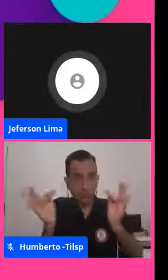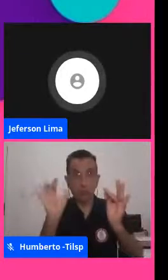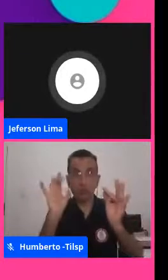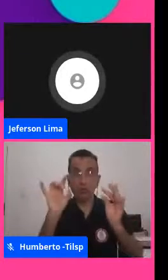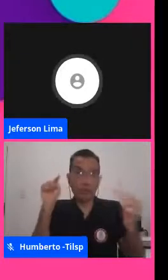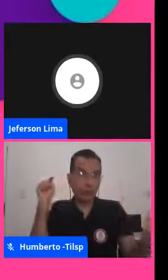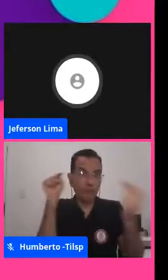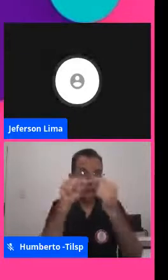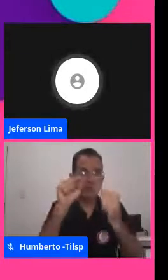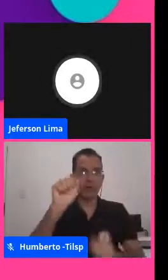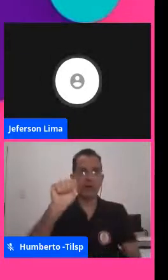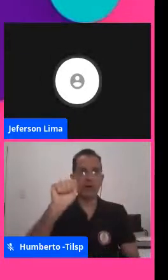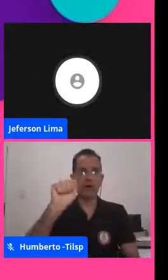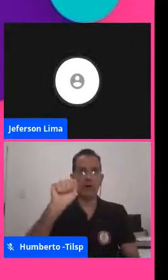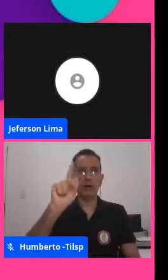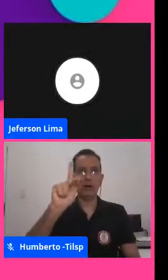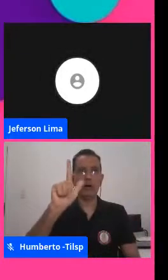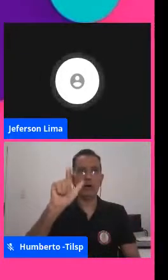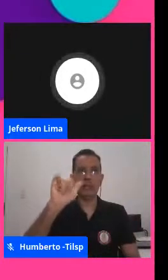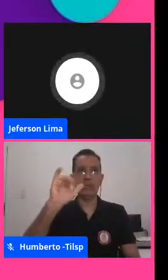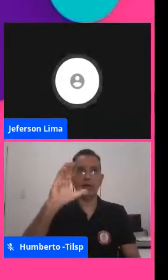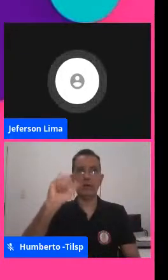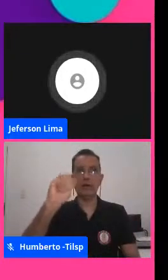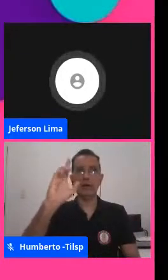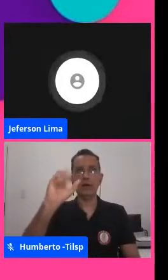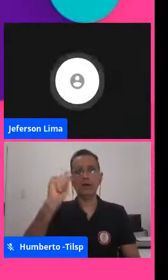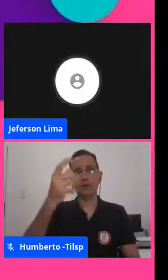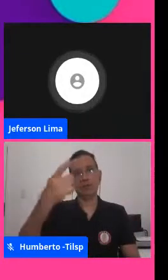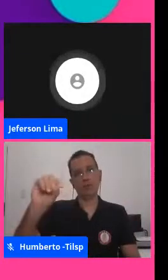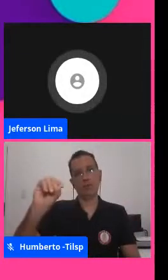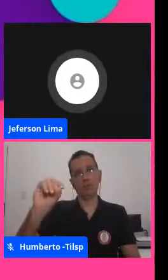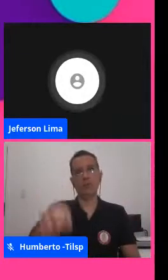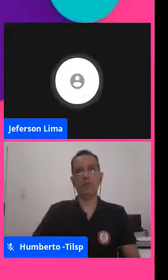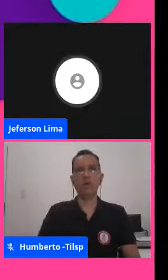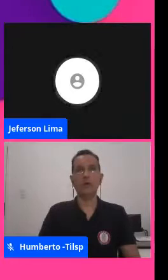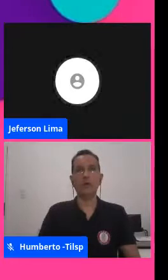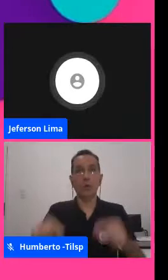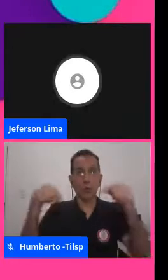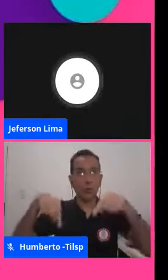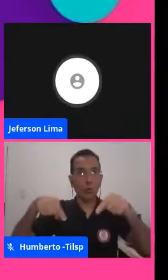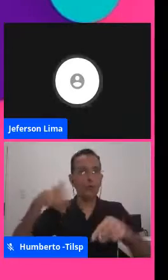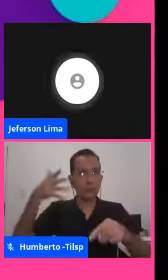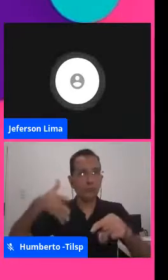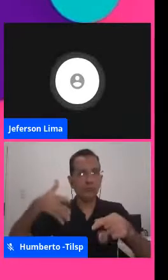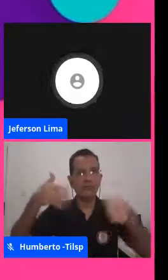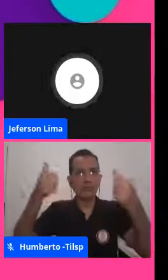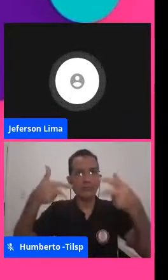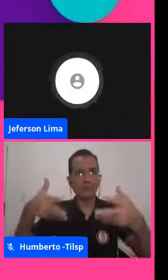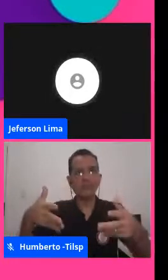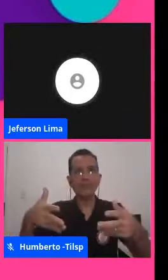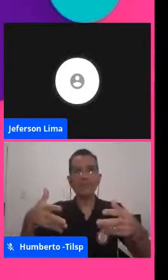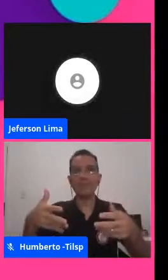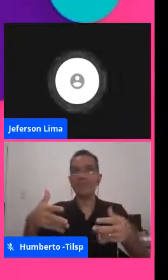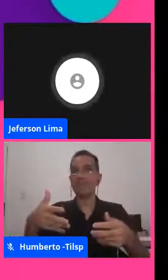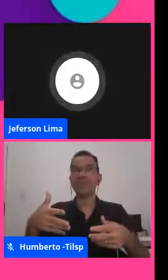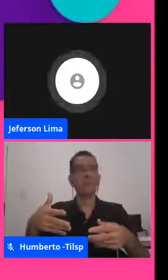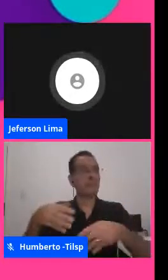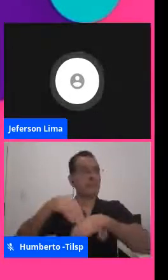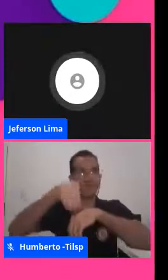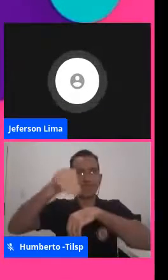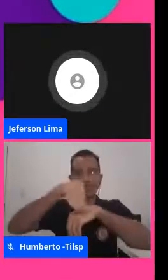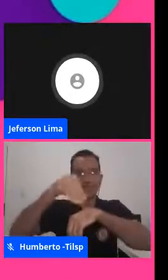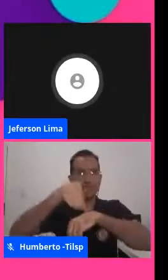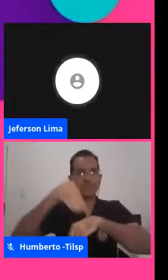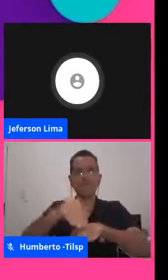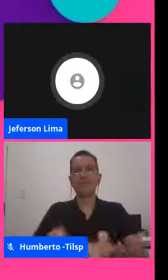objetivo do nosso workshop de hoje, né? E já adiantando, sim, a ideia é mesmo transmitir um workshop ao máximo, né? Eu sei que a gente está